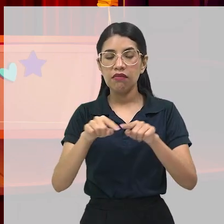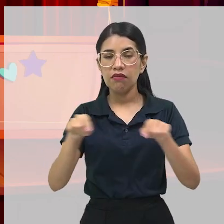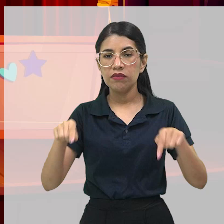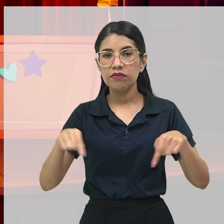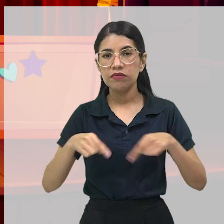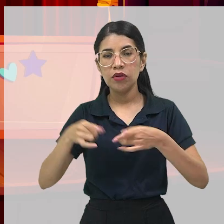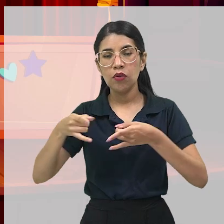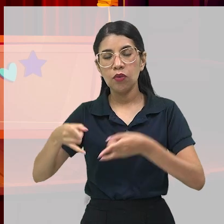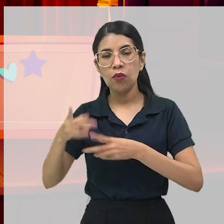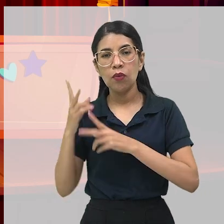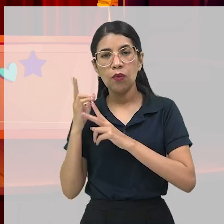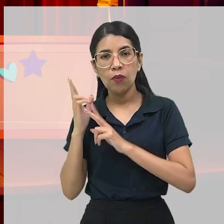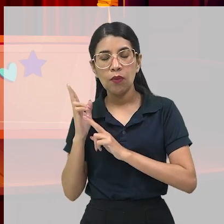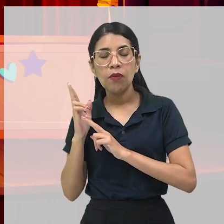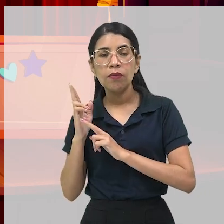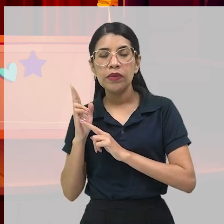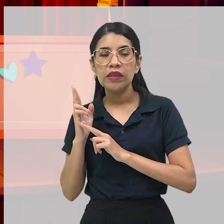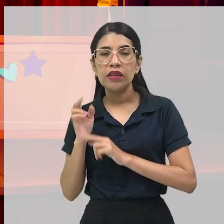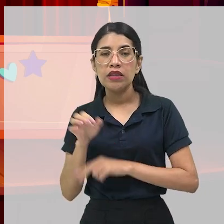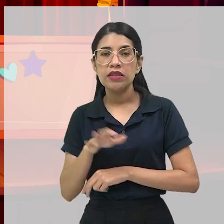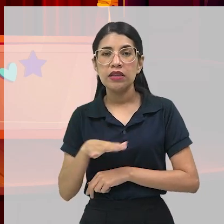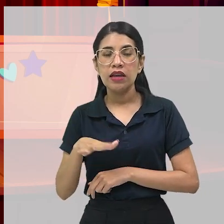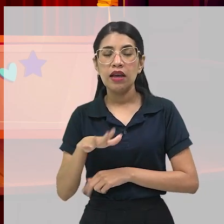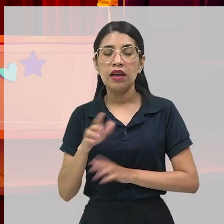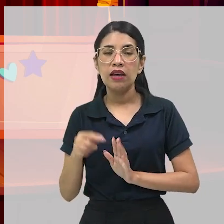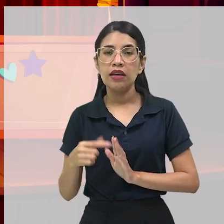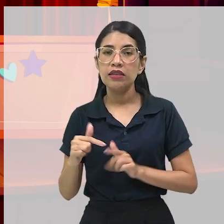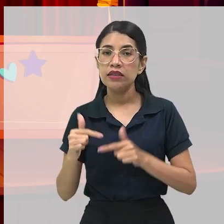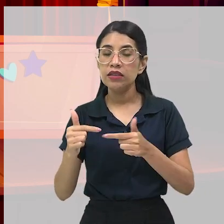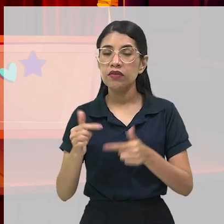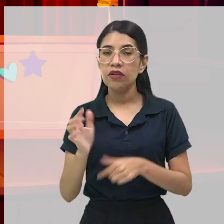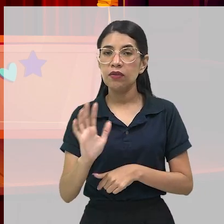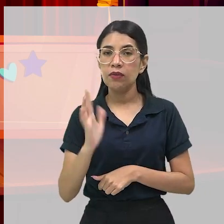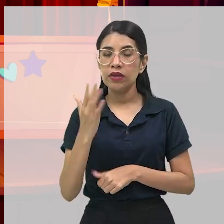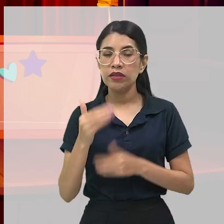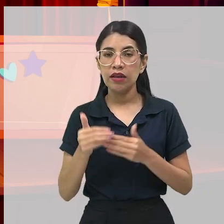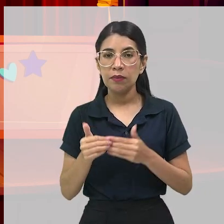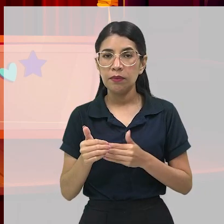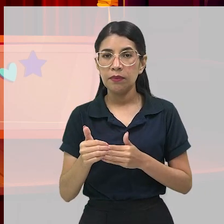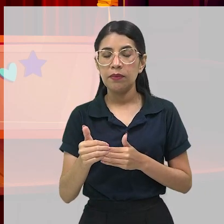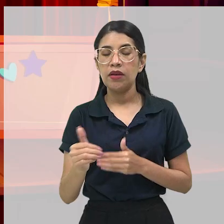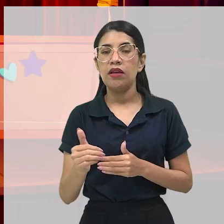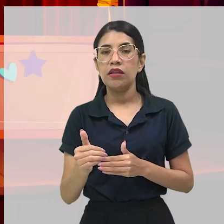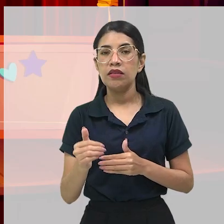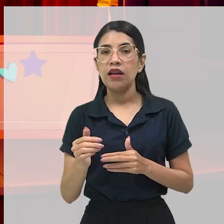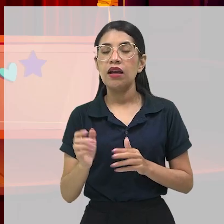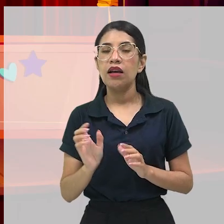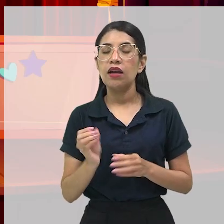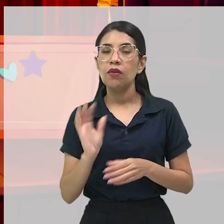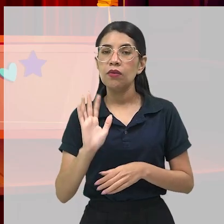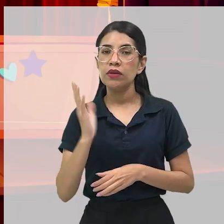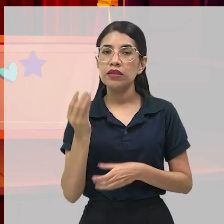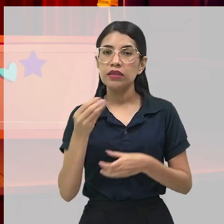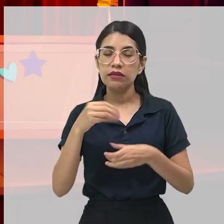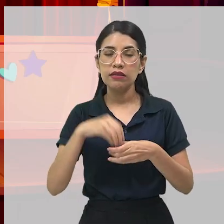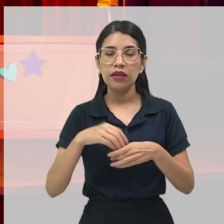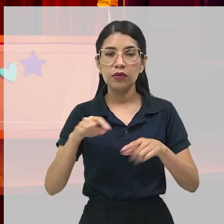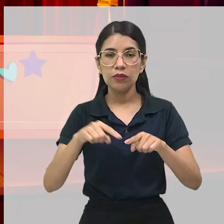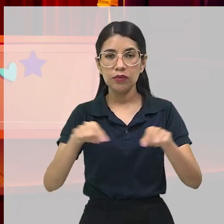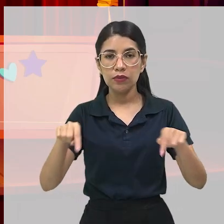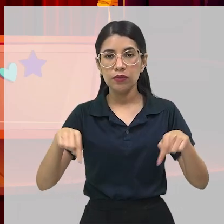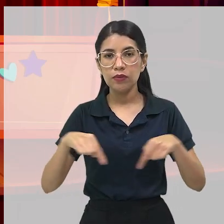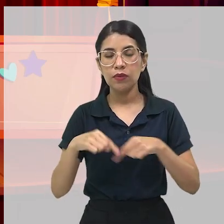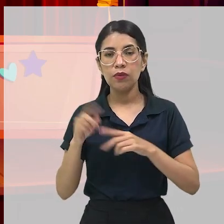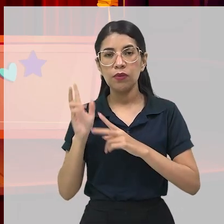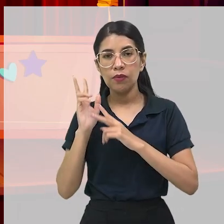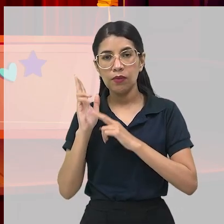quarto. Que essa cena, essa ação cênica que vai acontecer a partir de agora, ela vai estar acontecendo em um